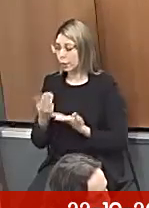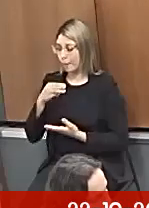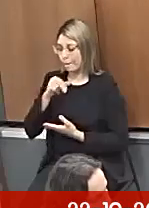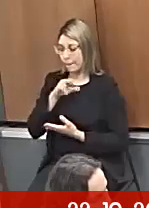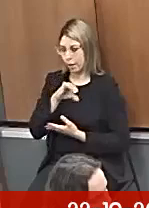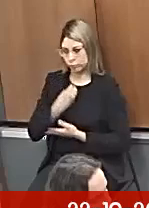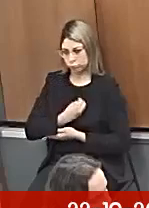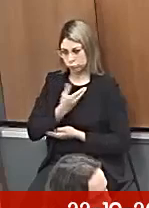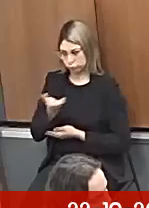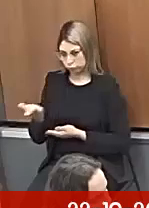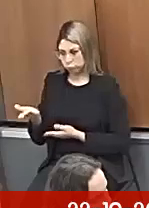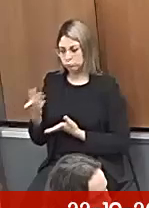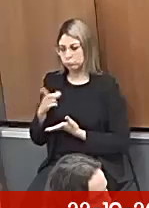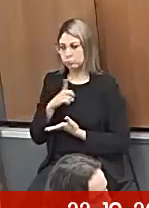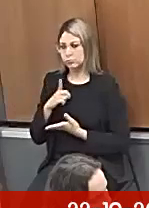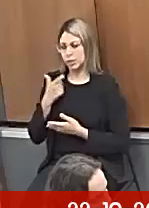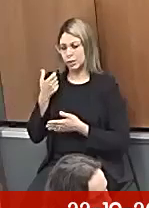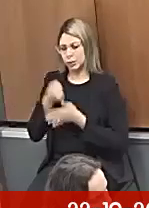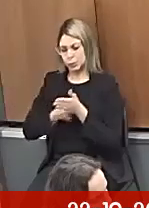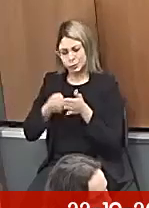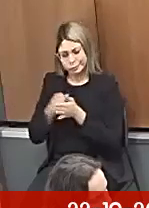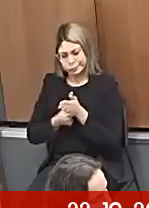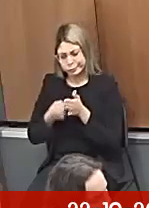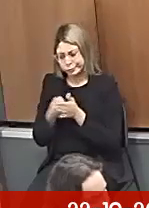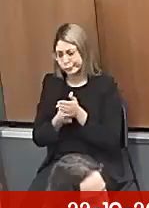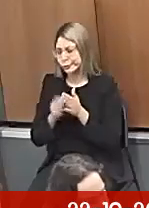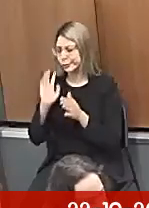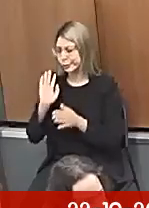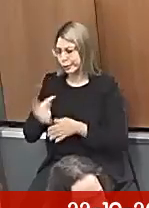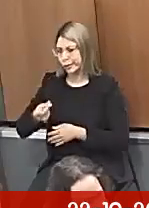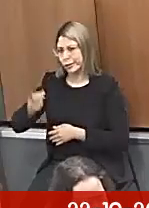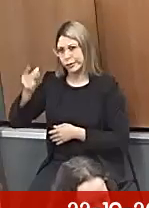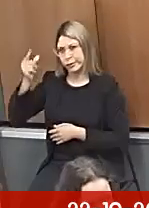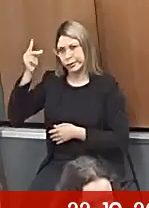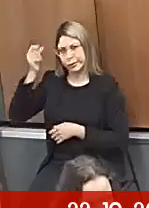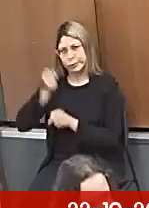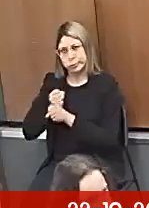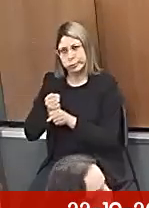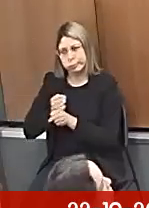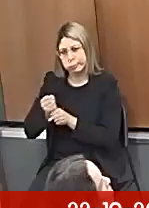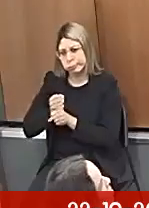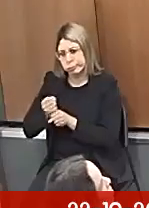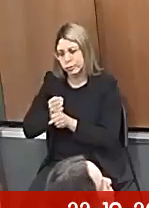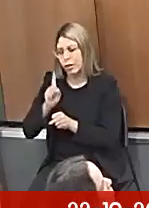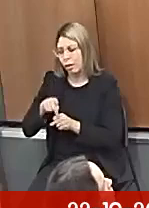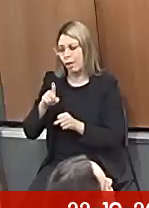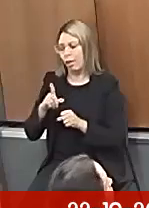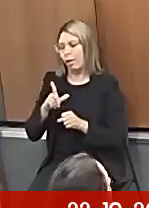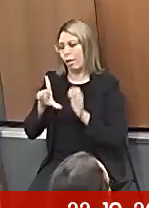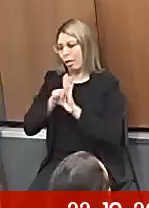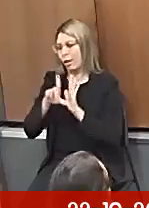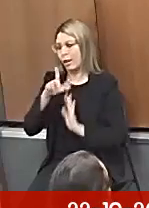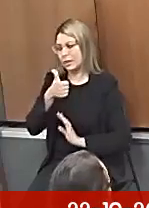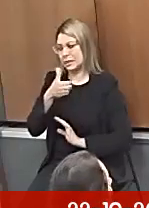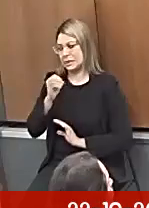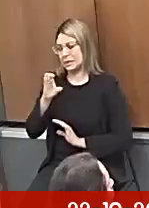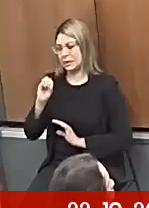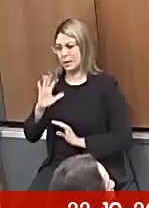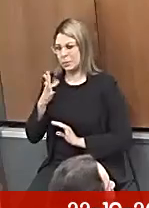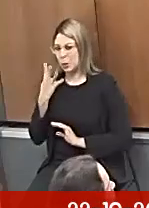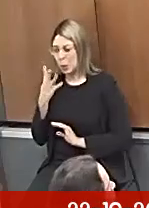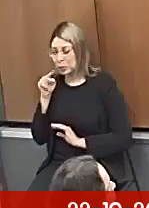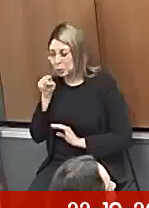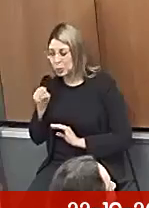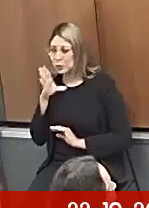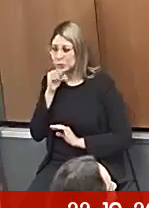Mário está aí. Nós temos uma luta já de muito tempo. E esse pessoal da Lei 100, perto de 4 mil